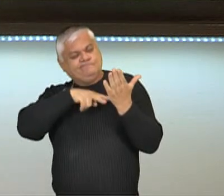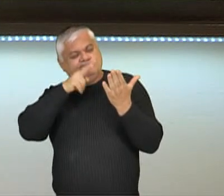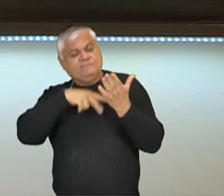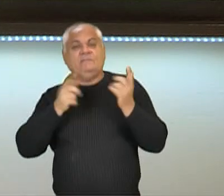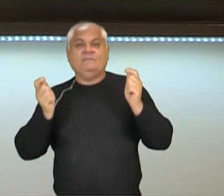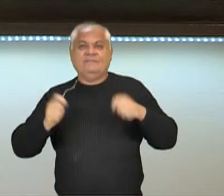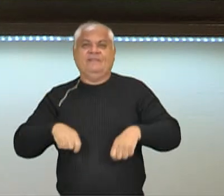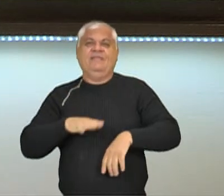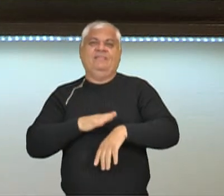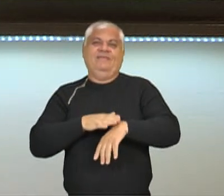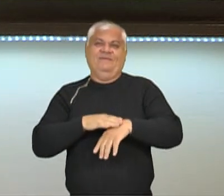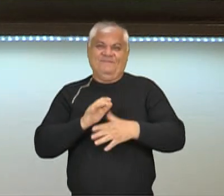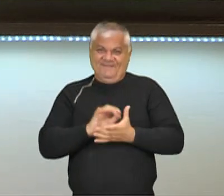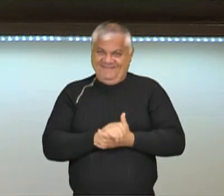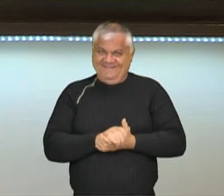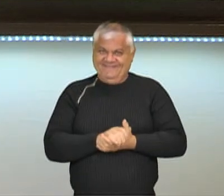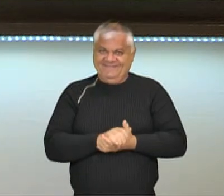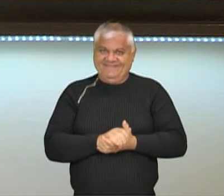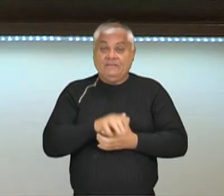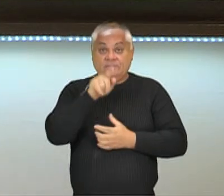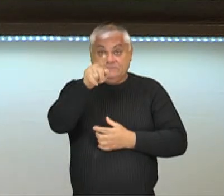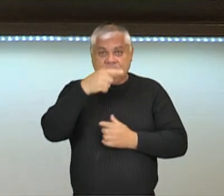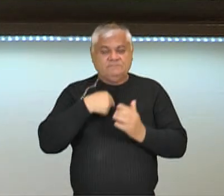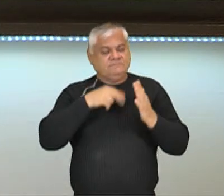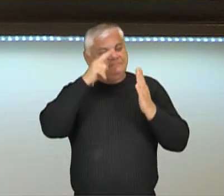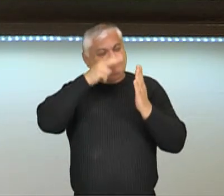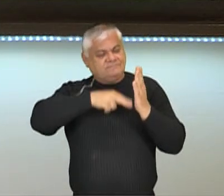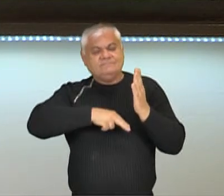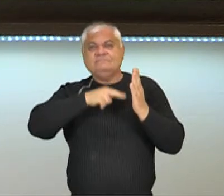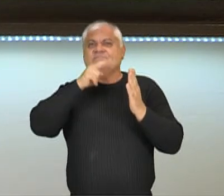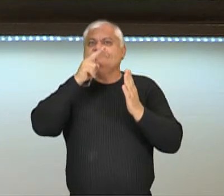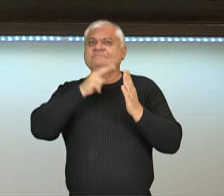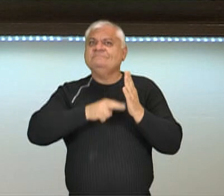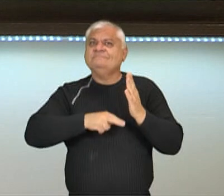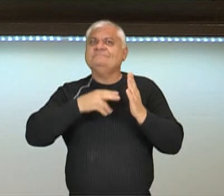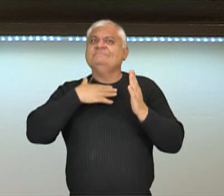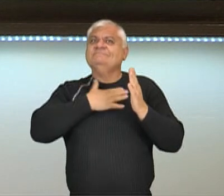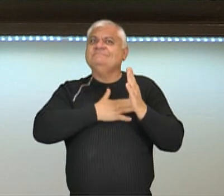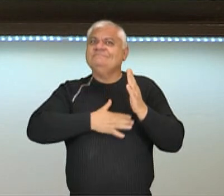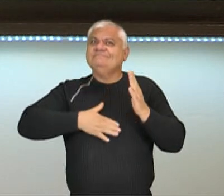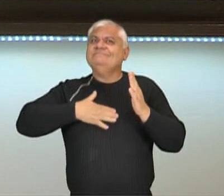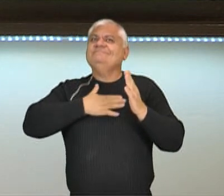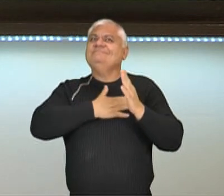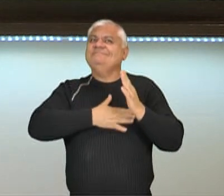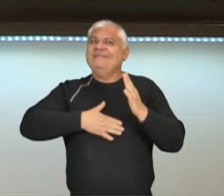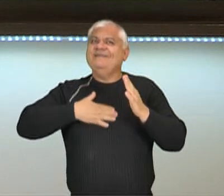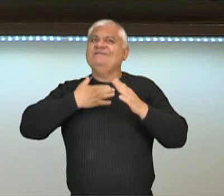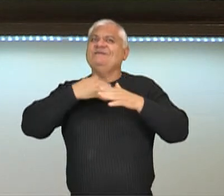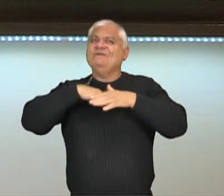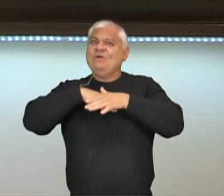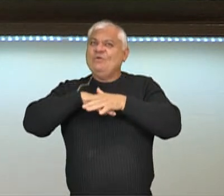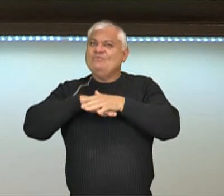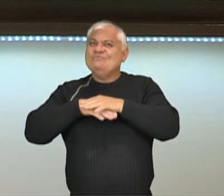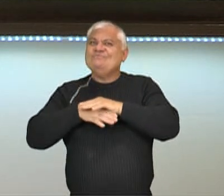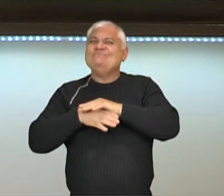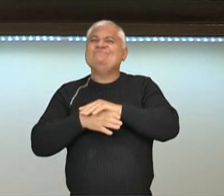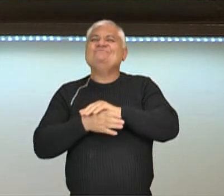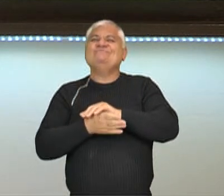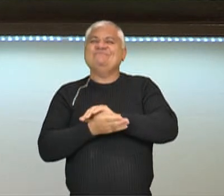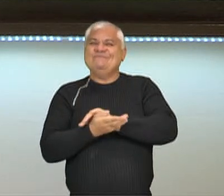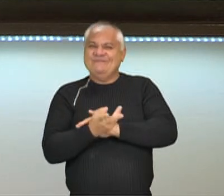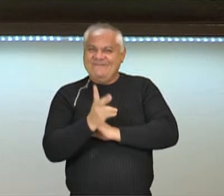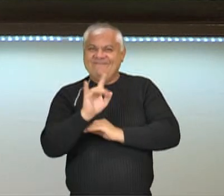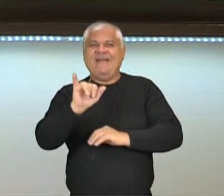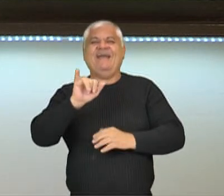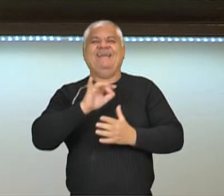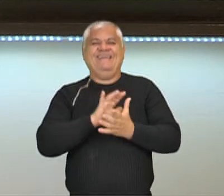à leitura do seu livro. E conforme você vai lendo, vai criando esse hábito, você vai se acostumando, você vai criando um gosto pela